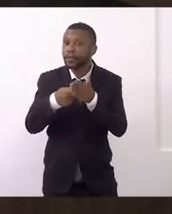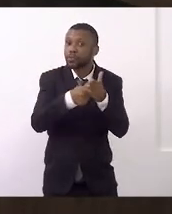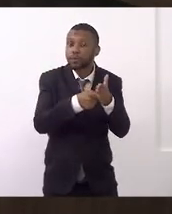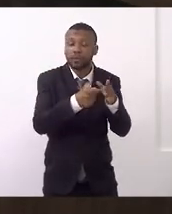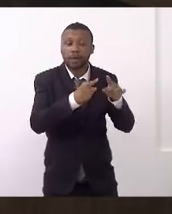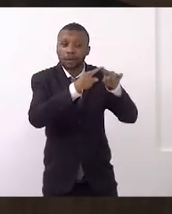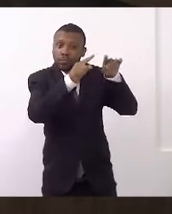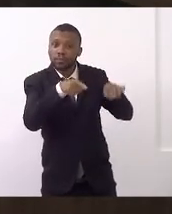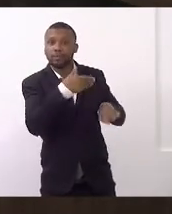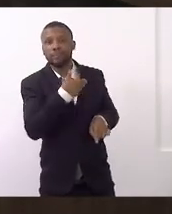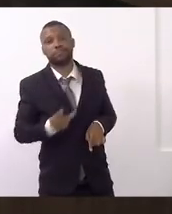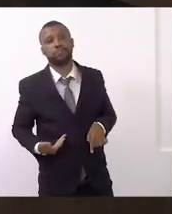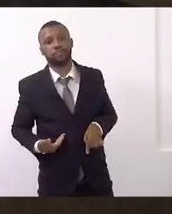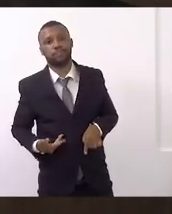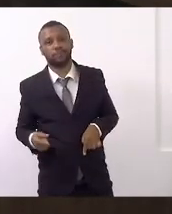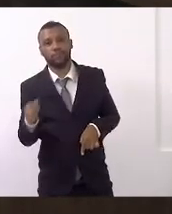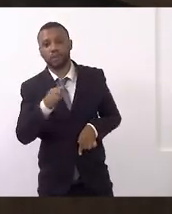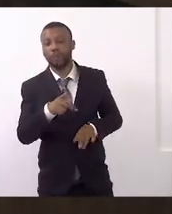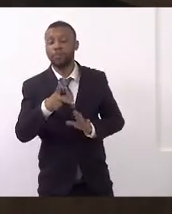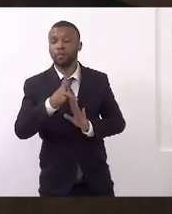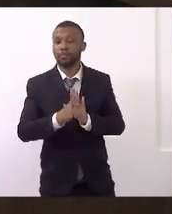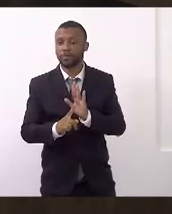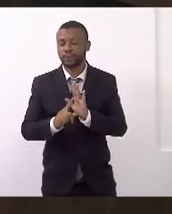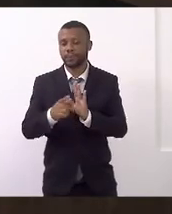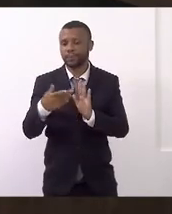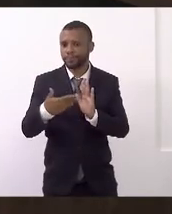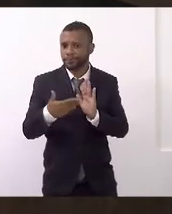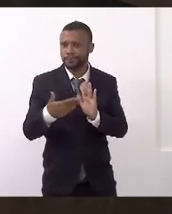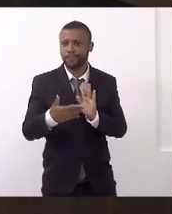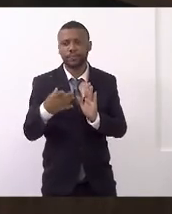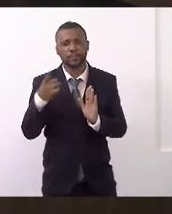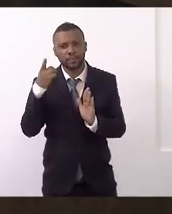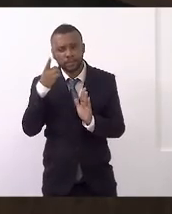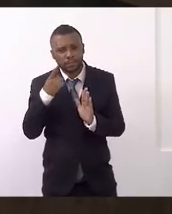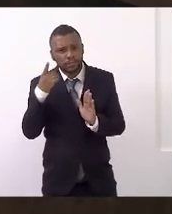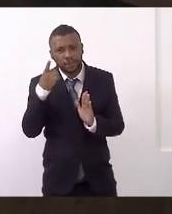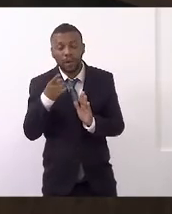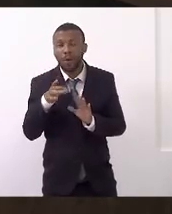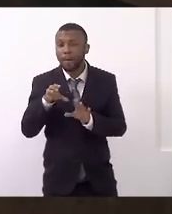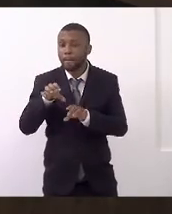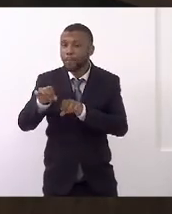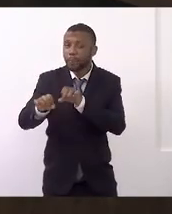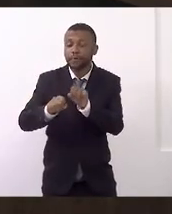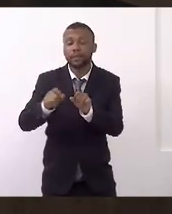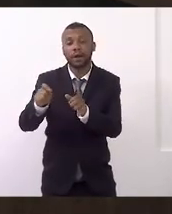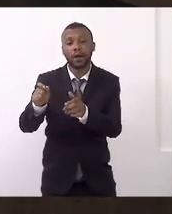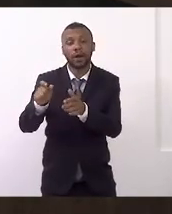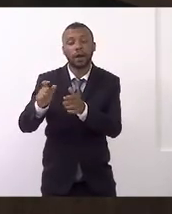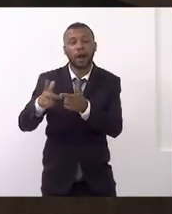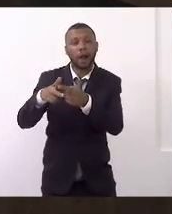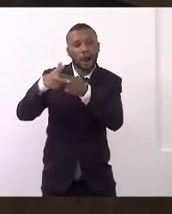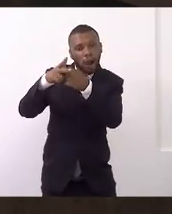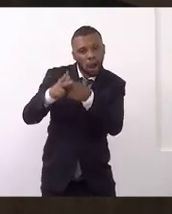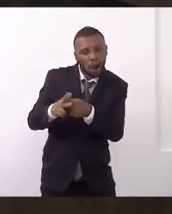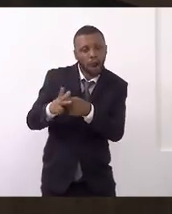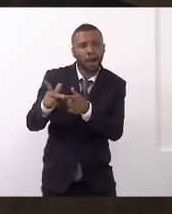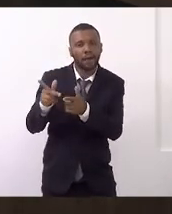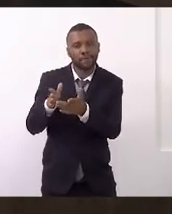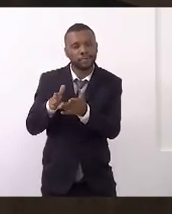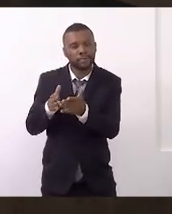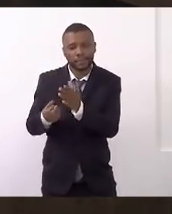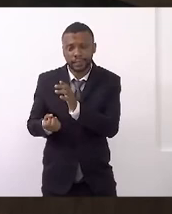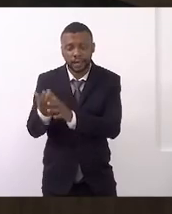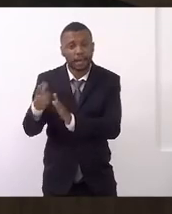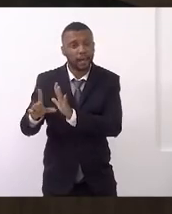público. O projeto do deputado Alexandre busca regulamentar essa lei para que o testemunho de um